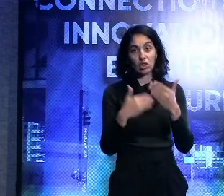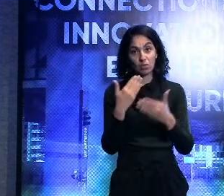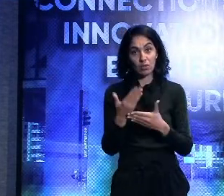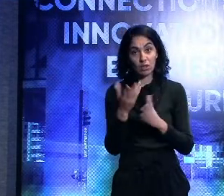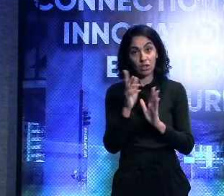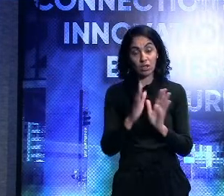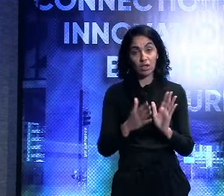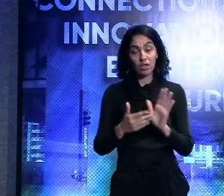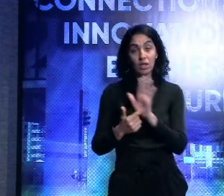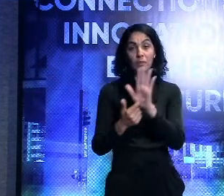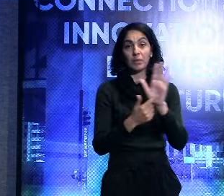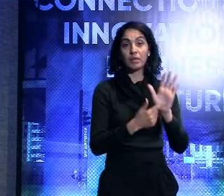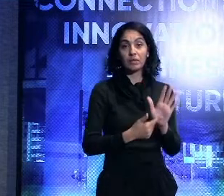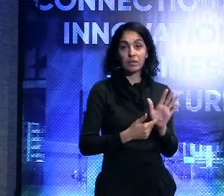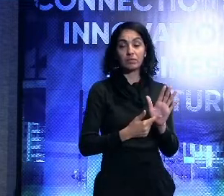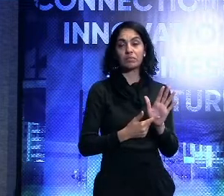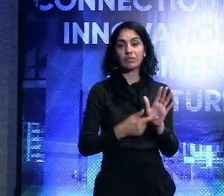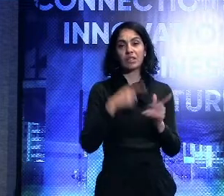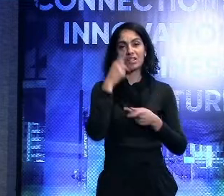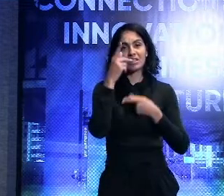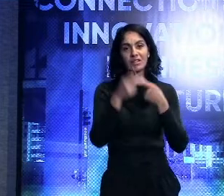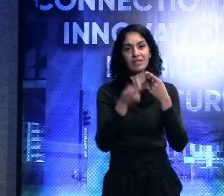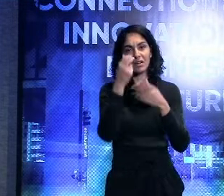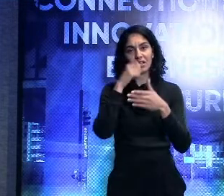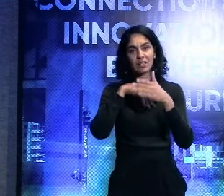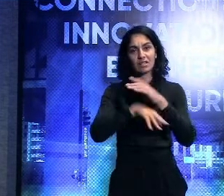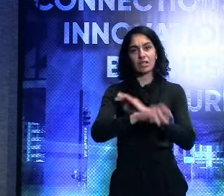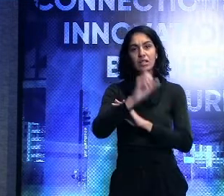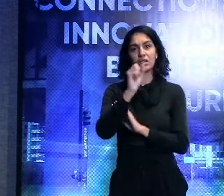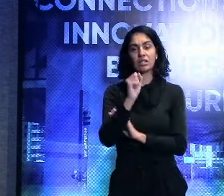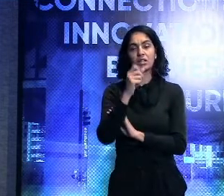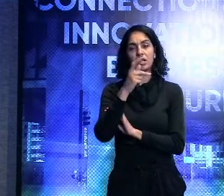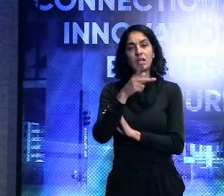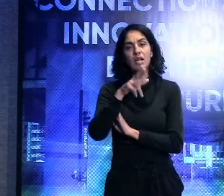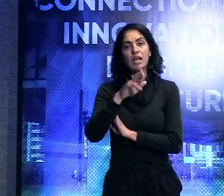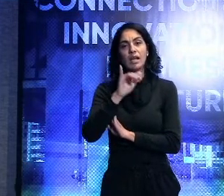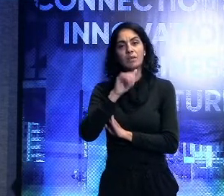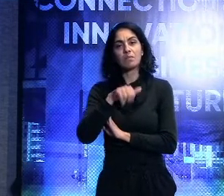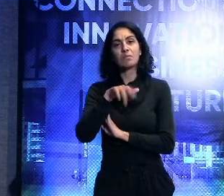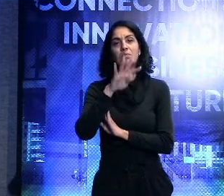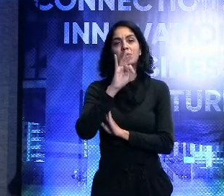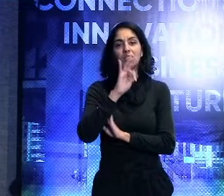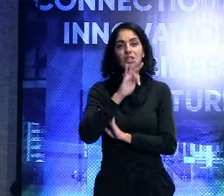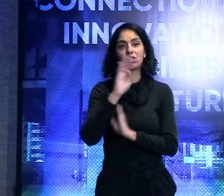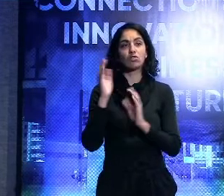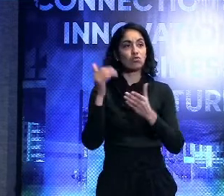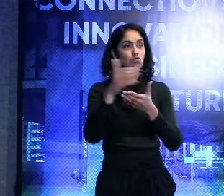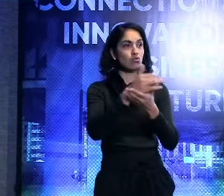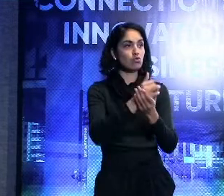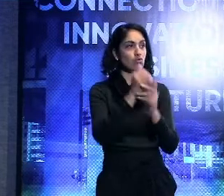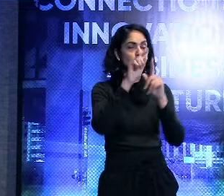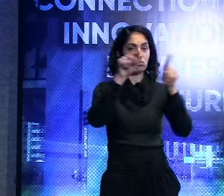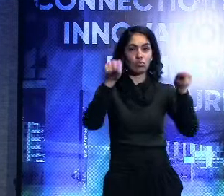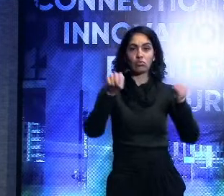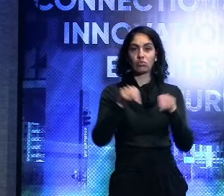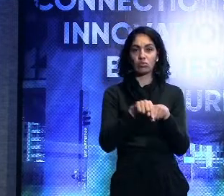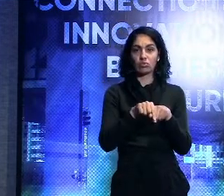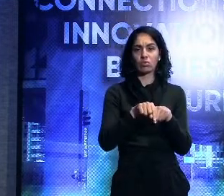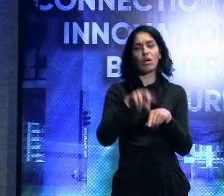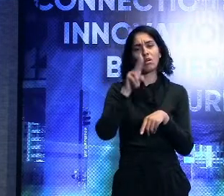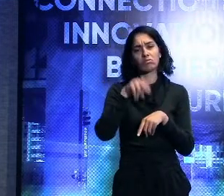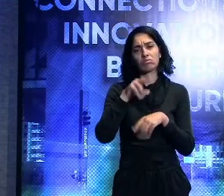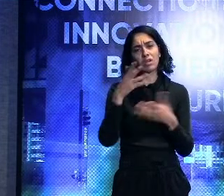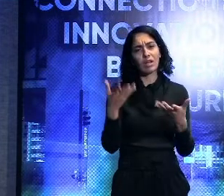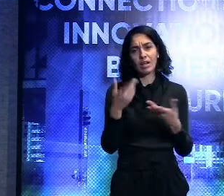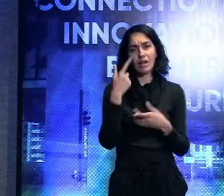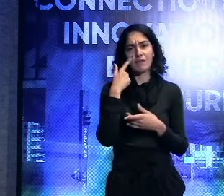apresentação também, que quando a gente está falando de design sprint, a gente pega todo mundo e coloca numa sala. Né? Então, quem aqui nunca viveu uma design sprint é quando a